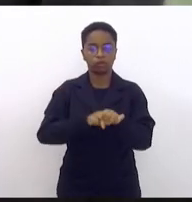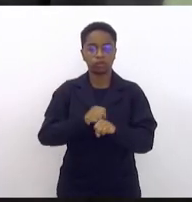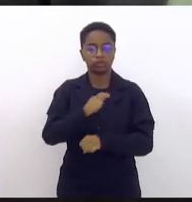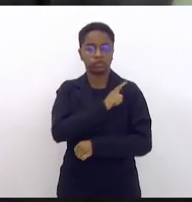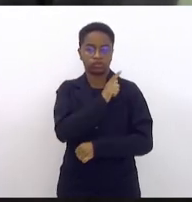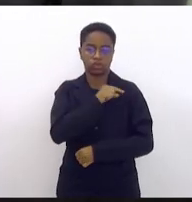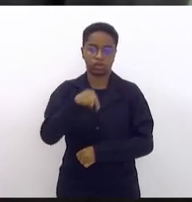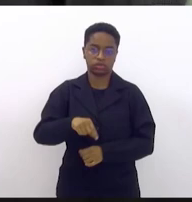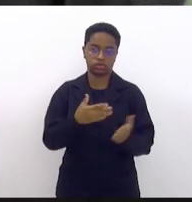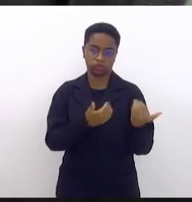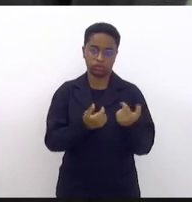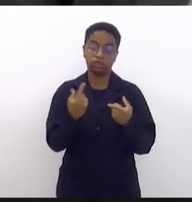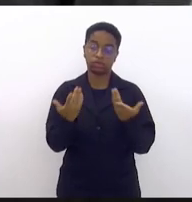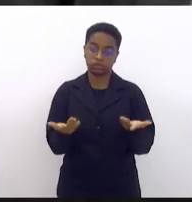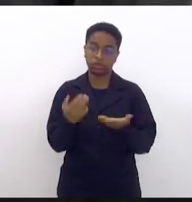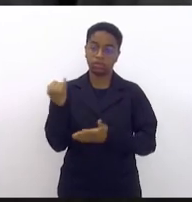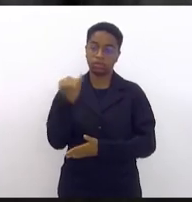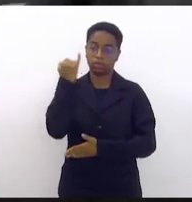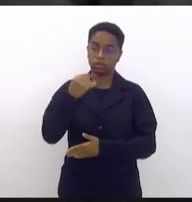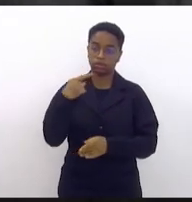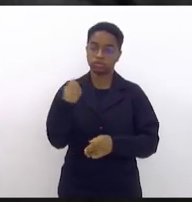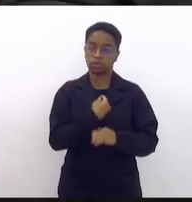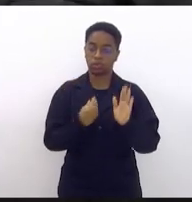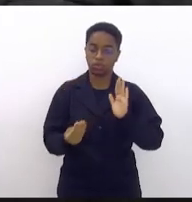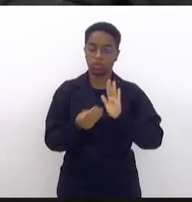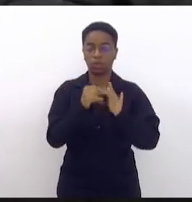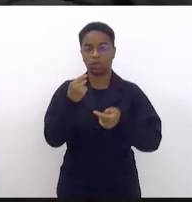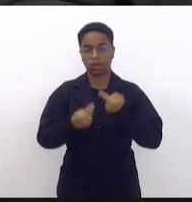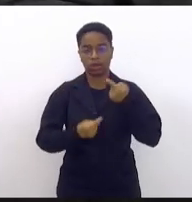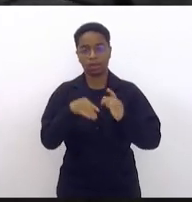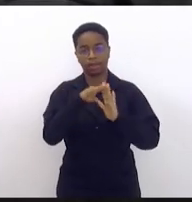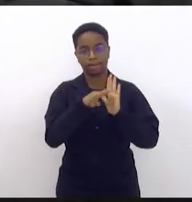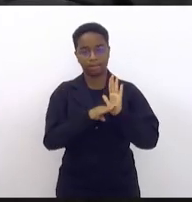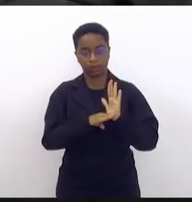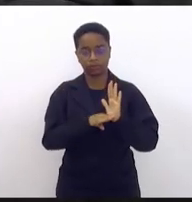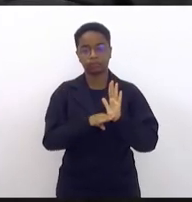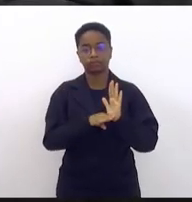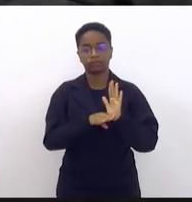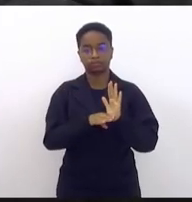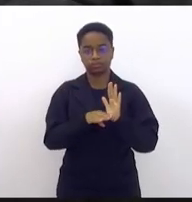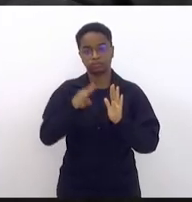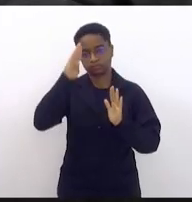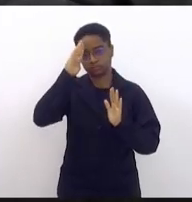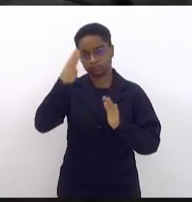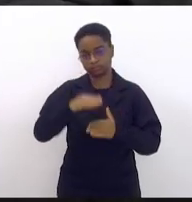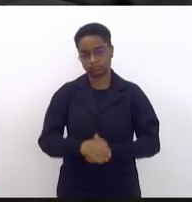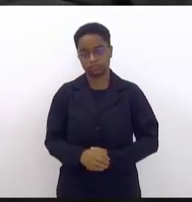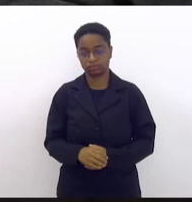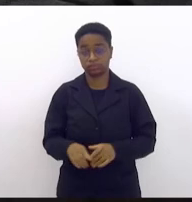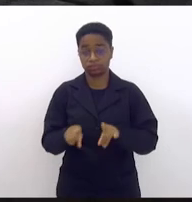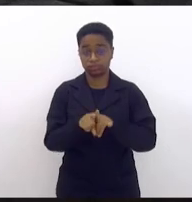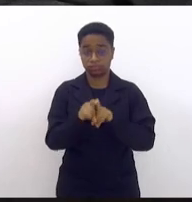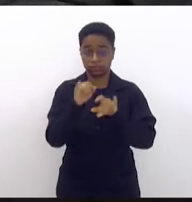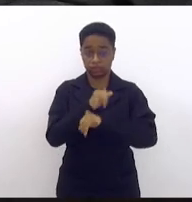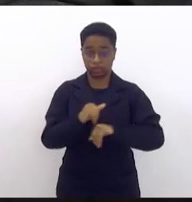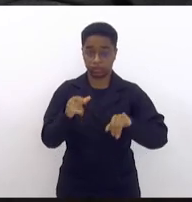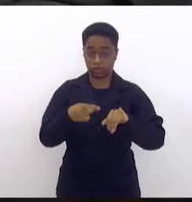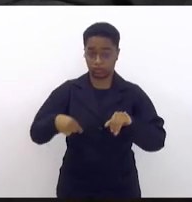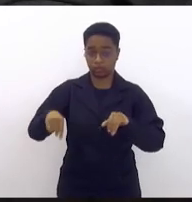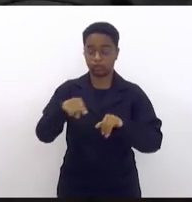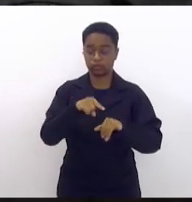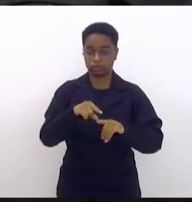frente parlamentar colocar como pauta eh uma das pautas principais e dizer a vocês